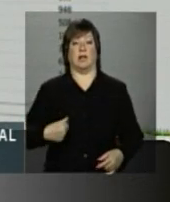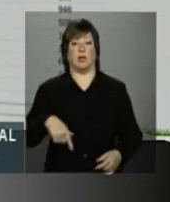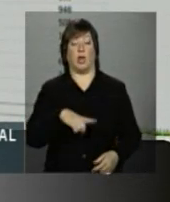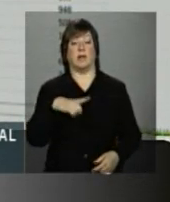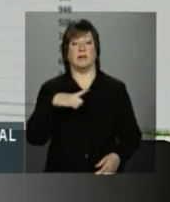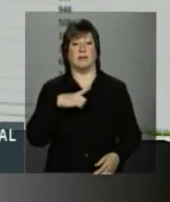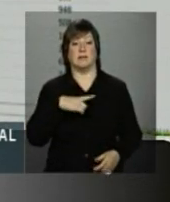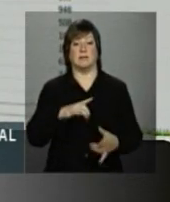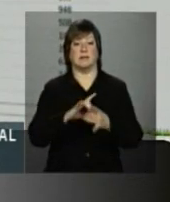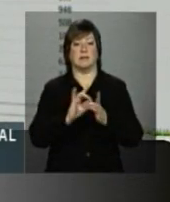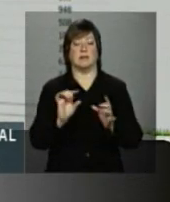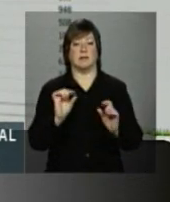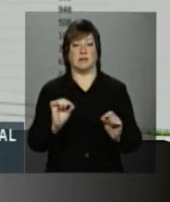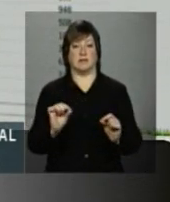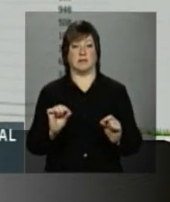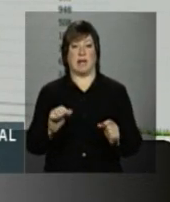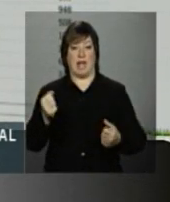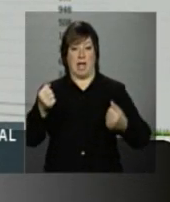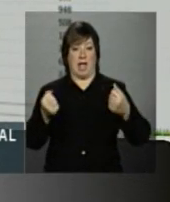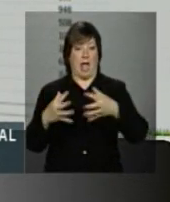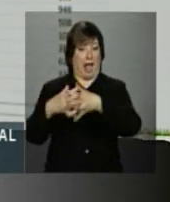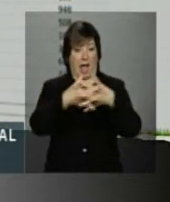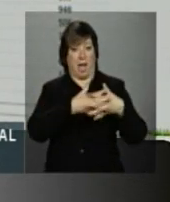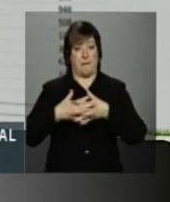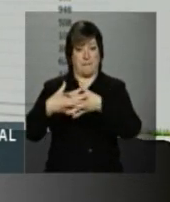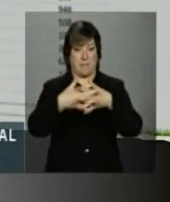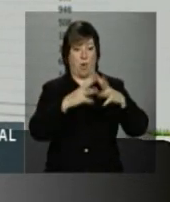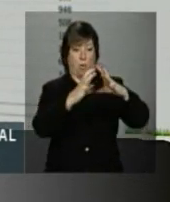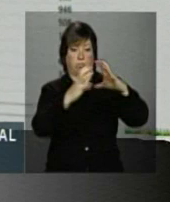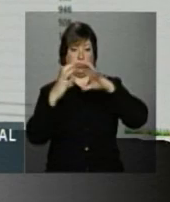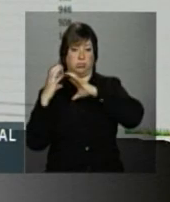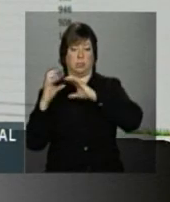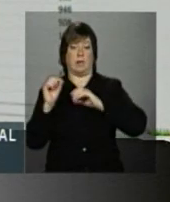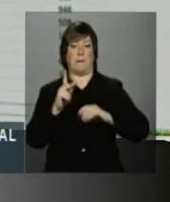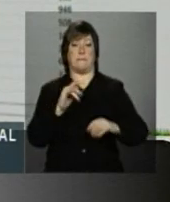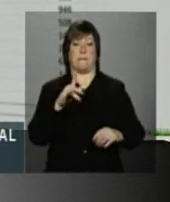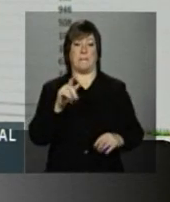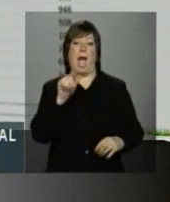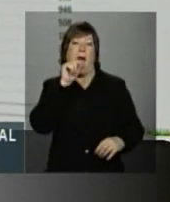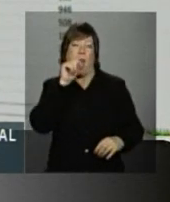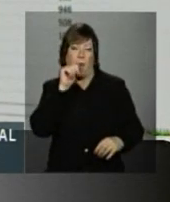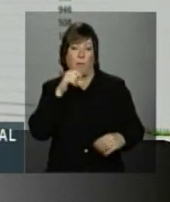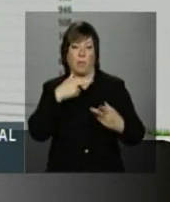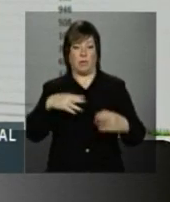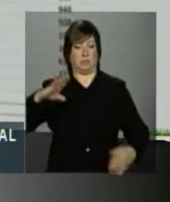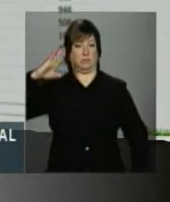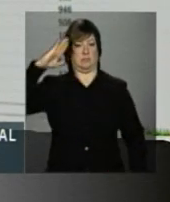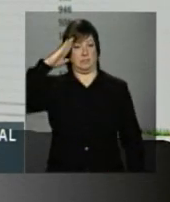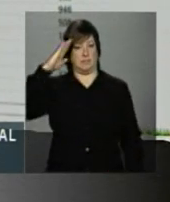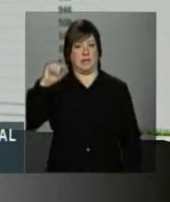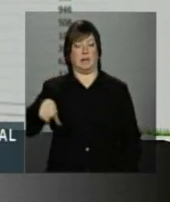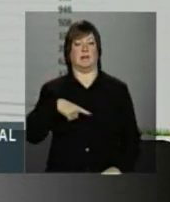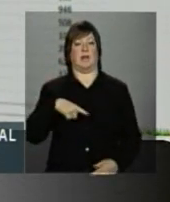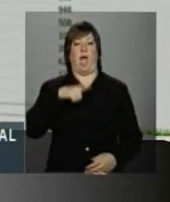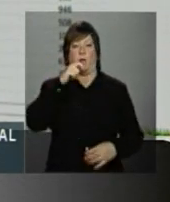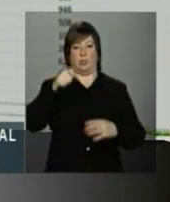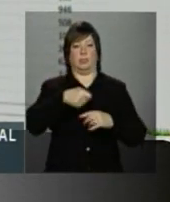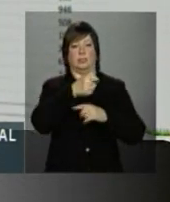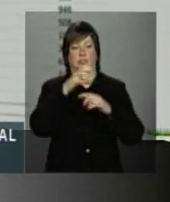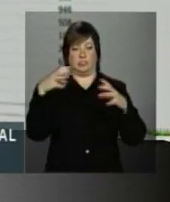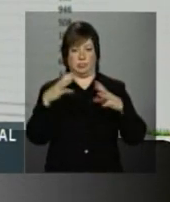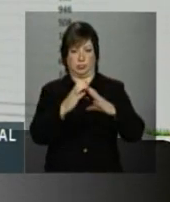dispondo de carros pipa controlado pelo exército então o ministério da recursos do Ministério da Integração da Defesa Civil